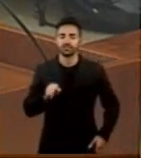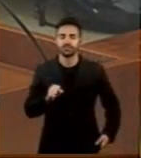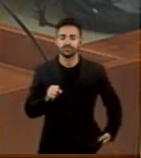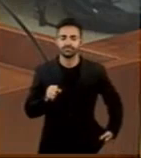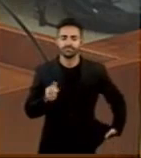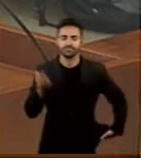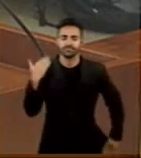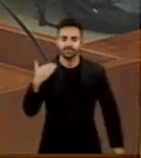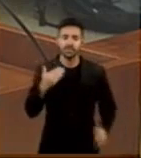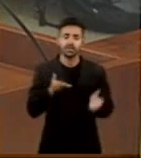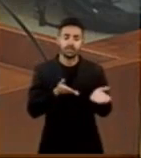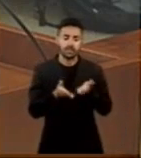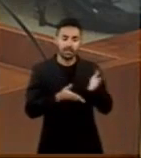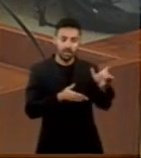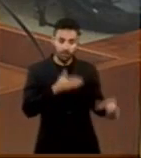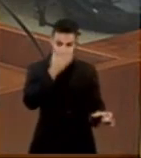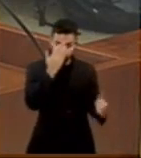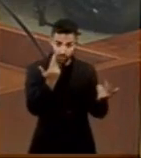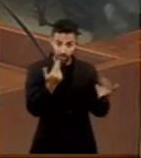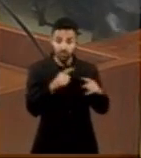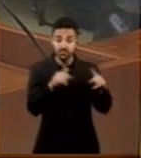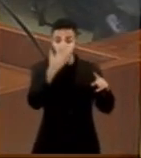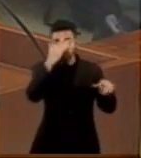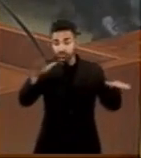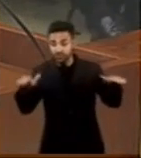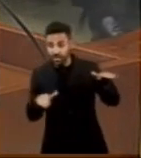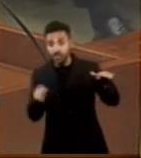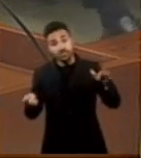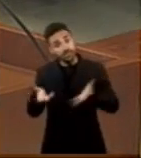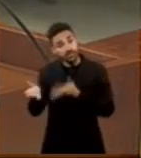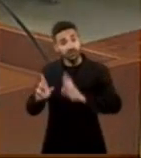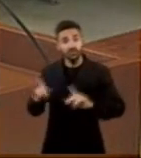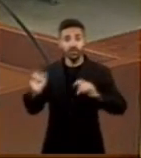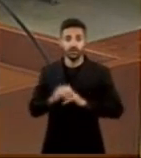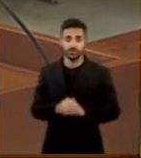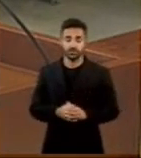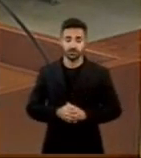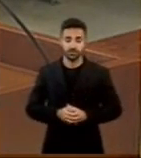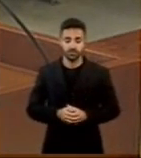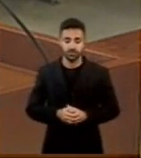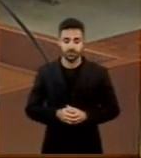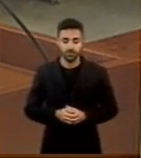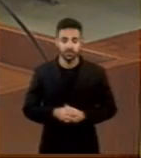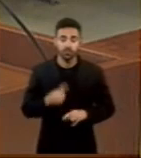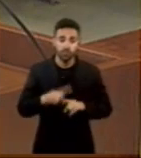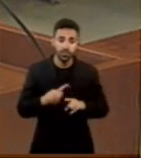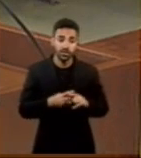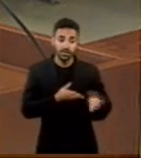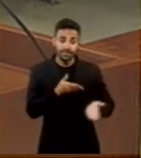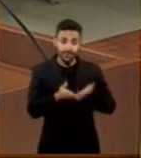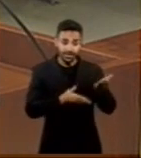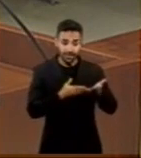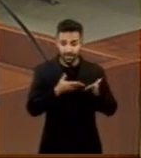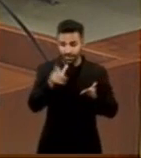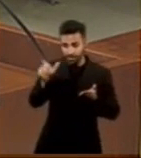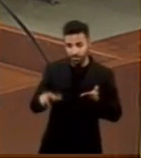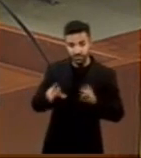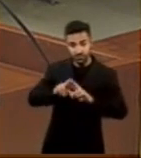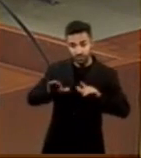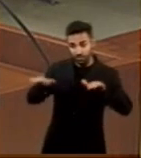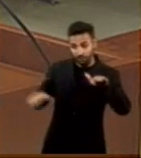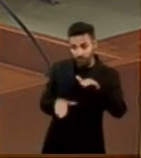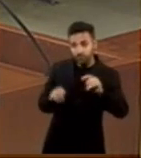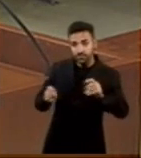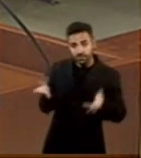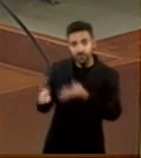igualmente o igual e desigualmente o desigual. Por quê? Em suas palavras, ministro, tratar desigualmente o desigual é